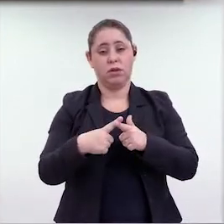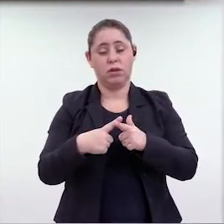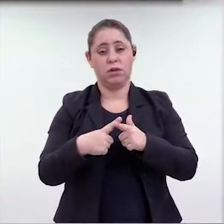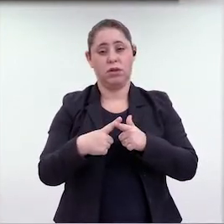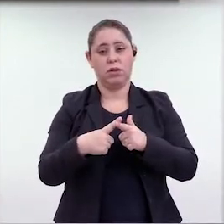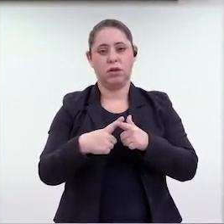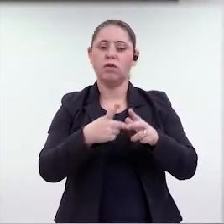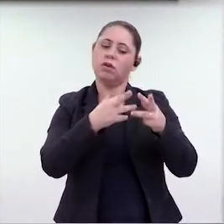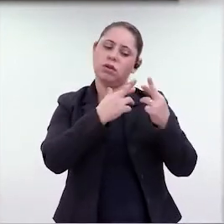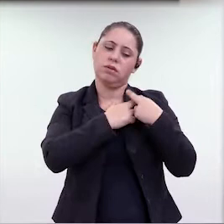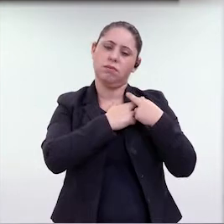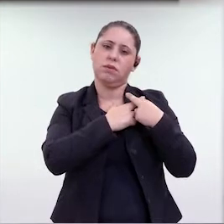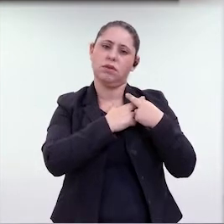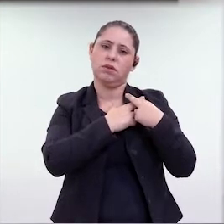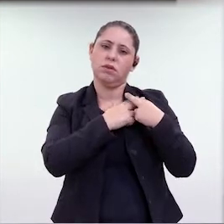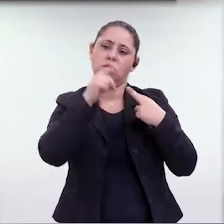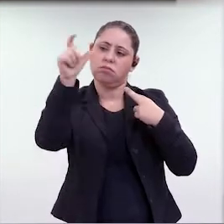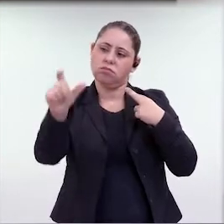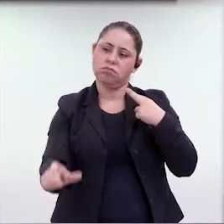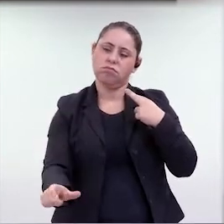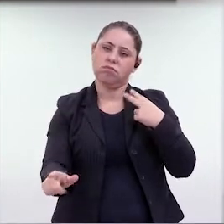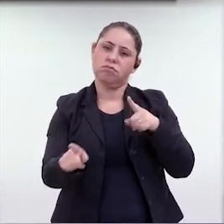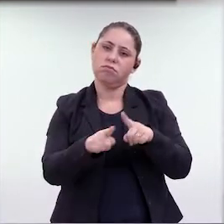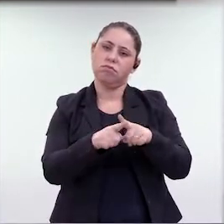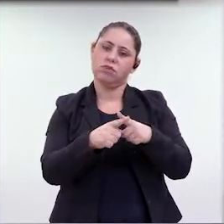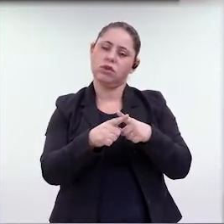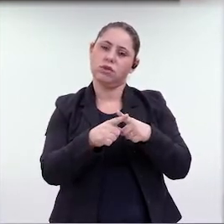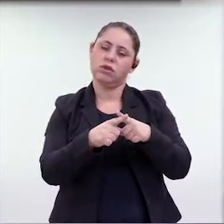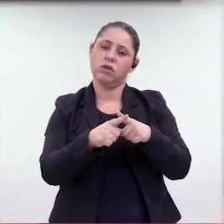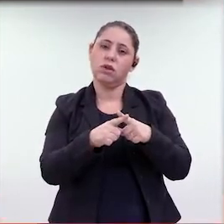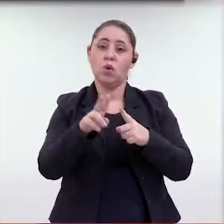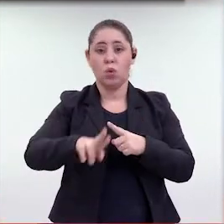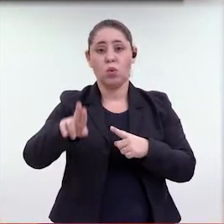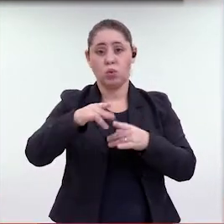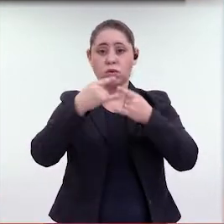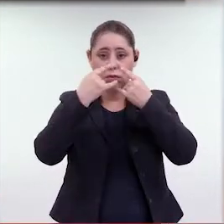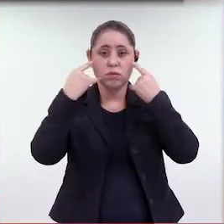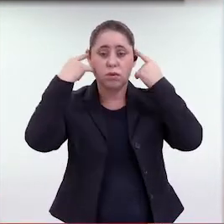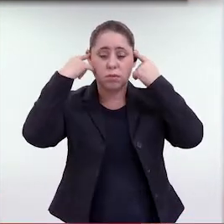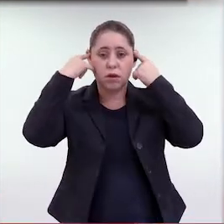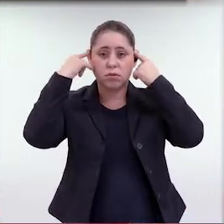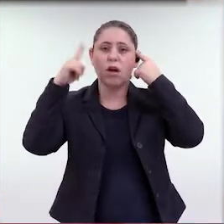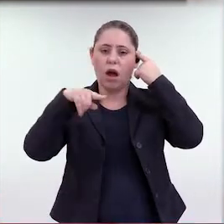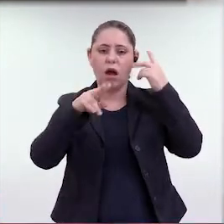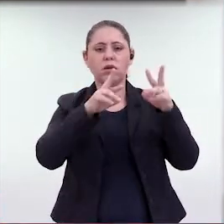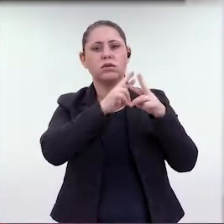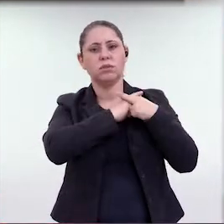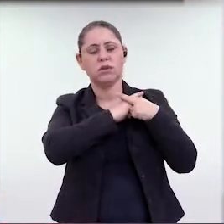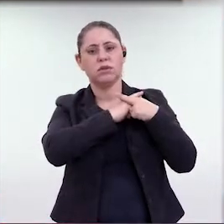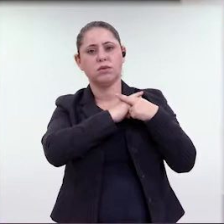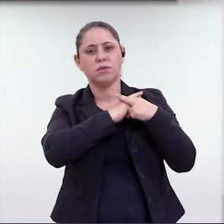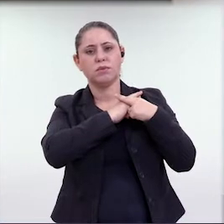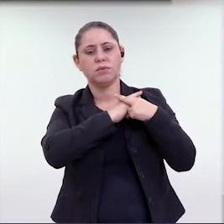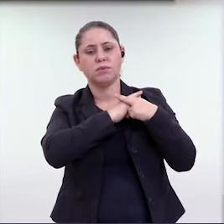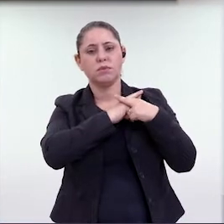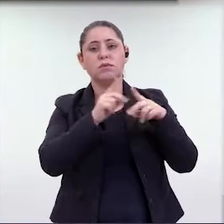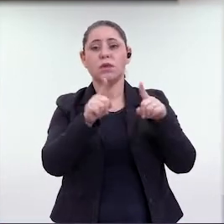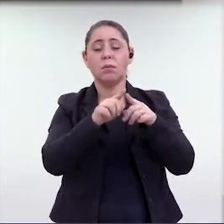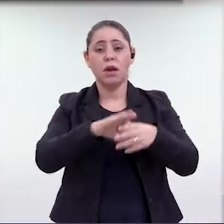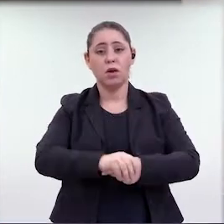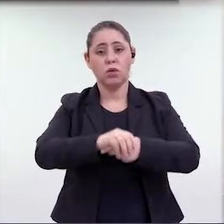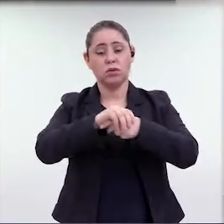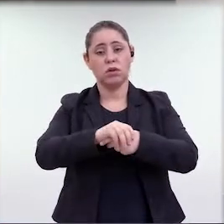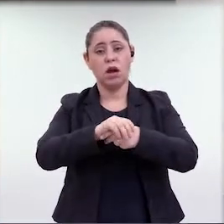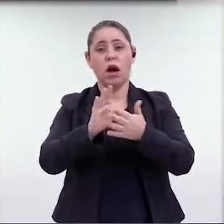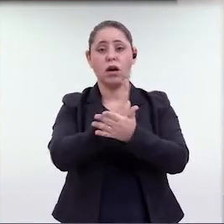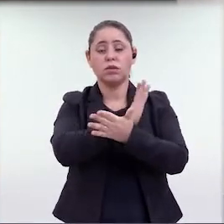Porque... E o respeito, claro, né, pelo próximo. Porque, assim, o uso da máscara é uma questão de respeito. A questão até do cumprimento,